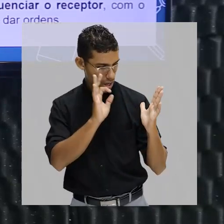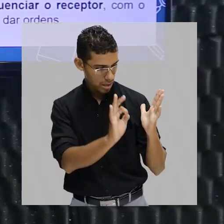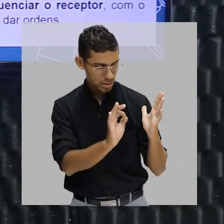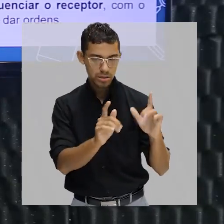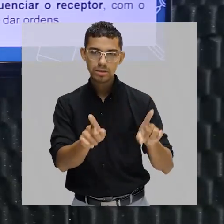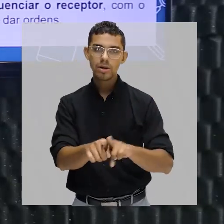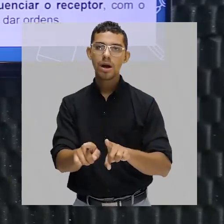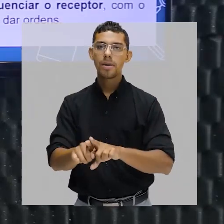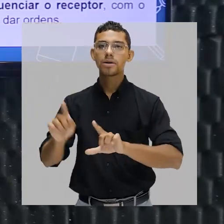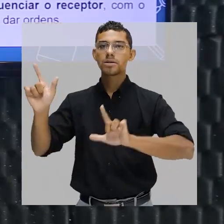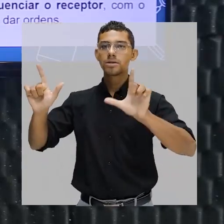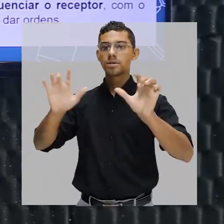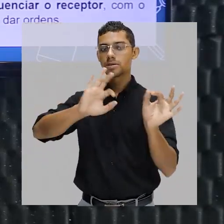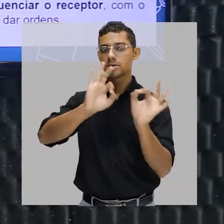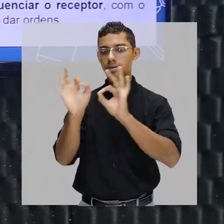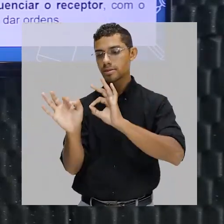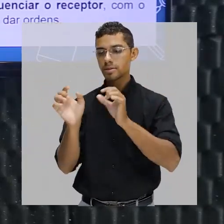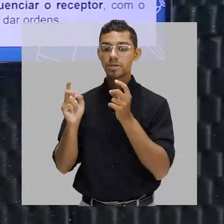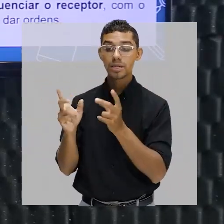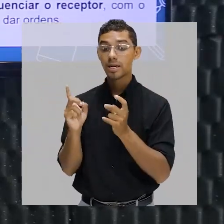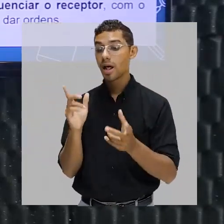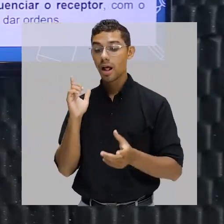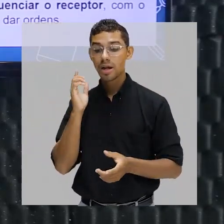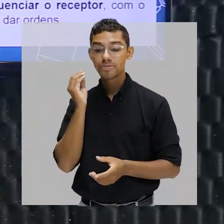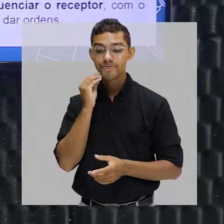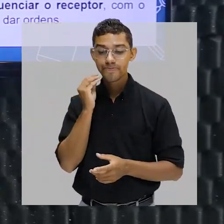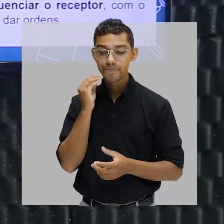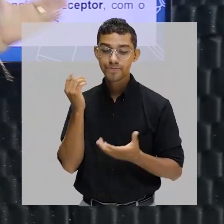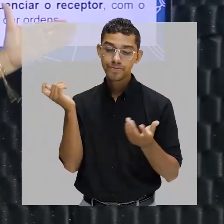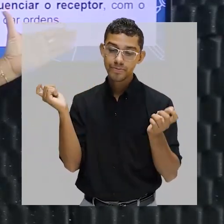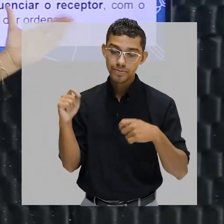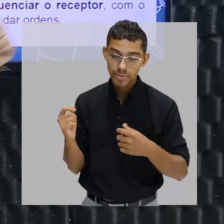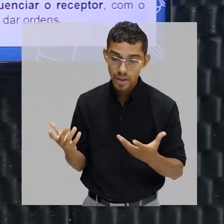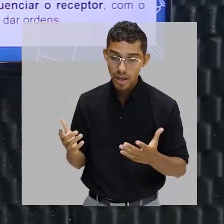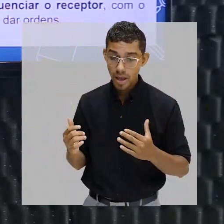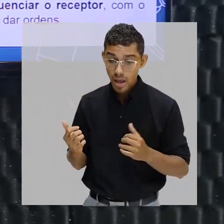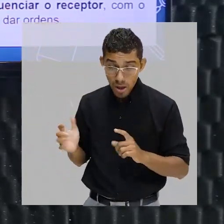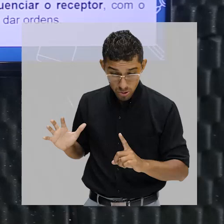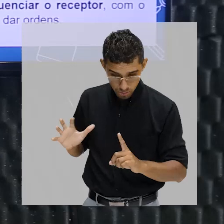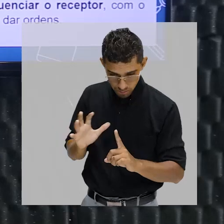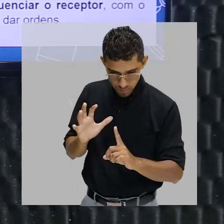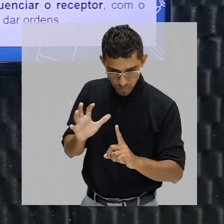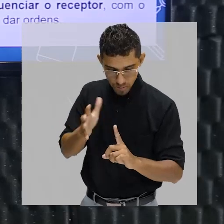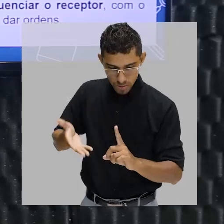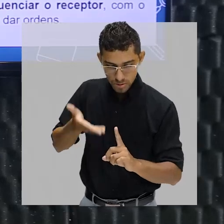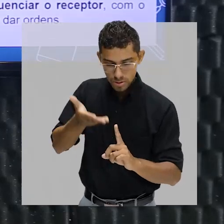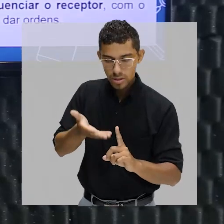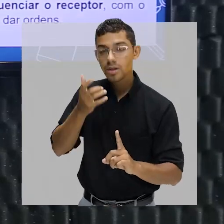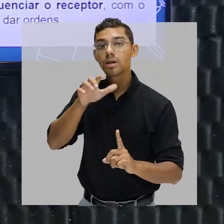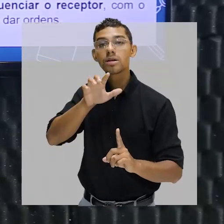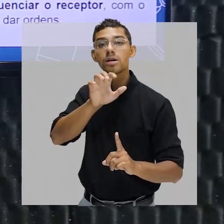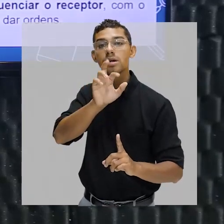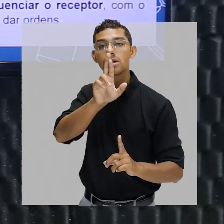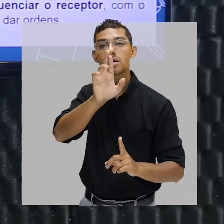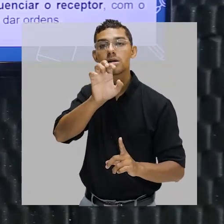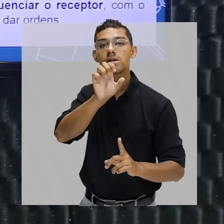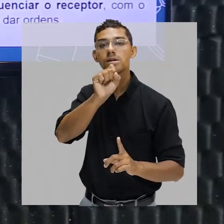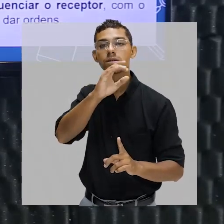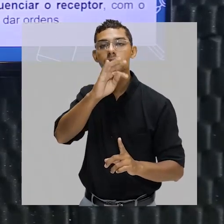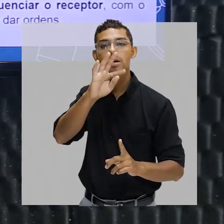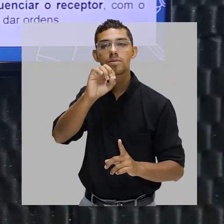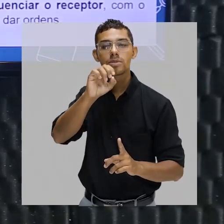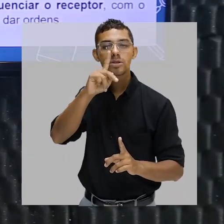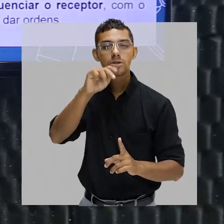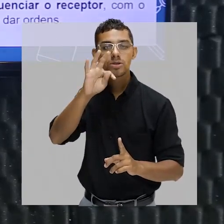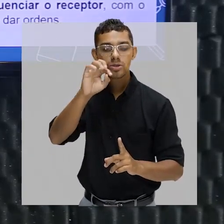comerciais, por exemplo, tá? O objetivo é influenciar o receptor, certo? Você